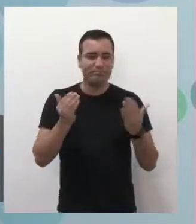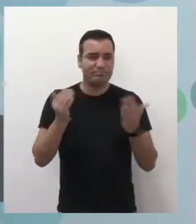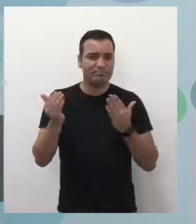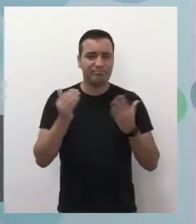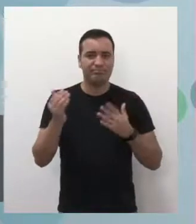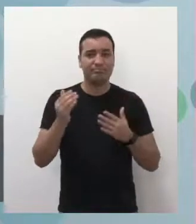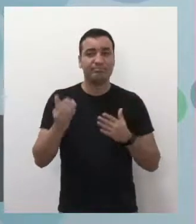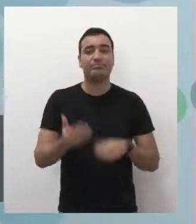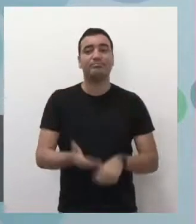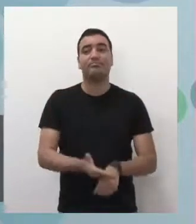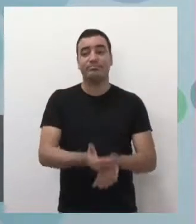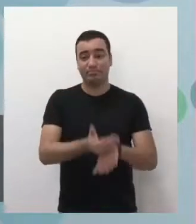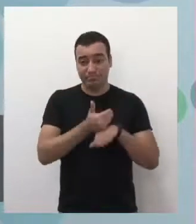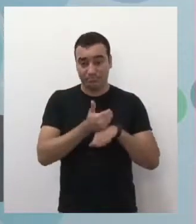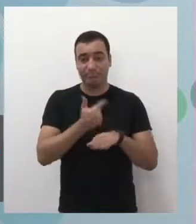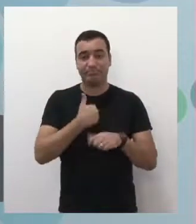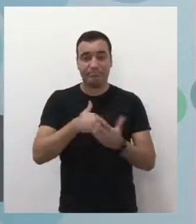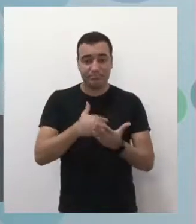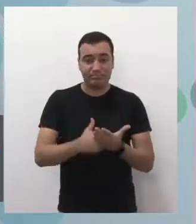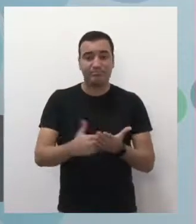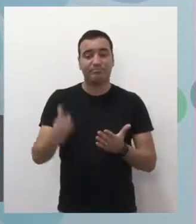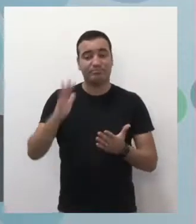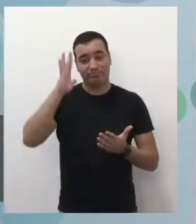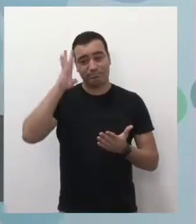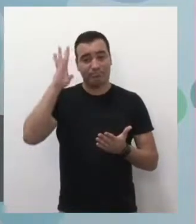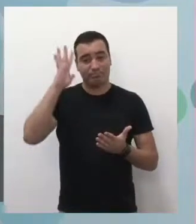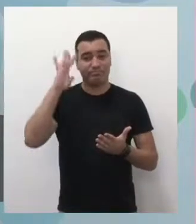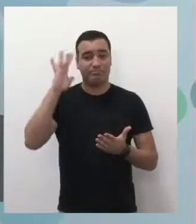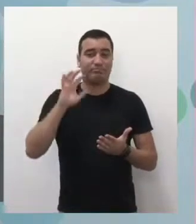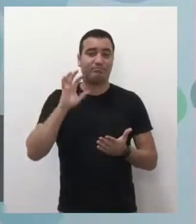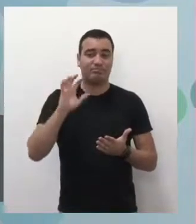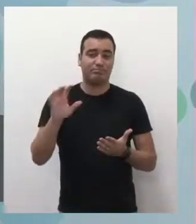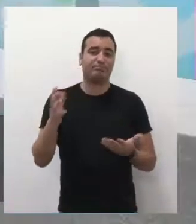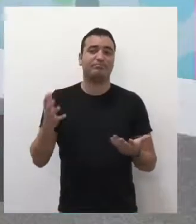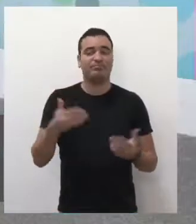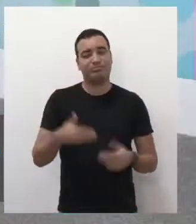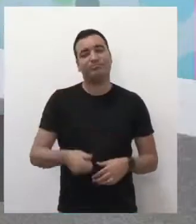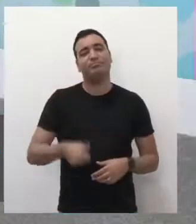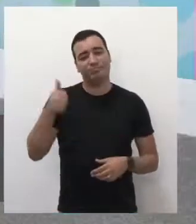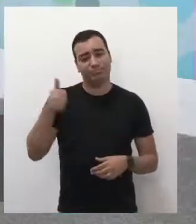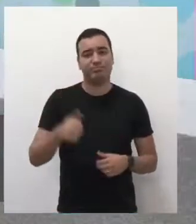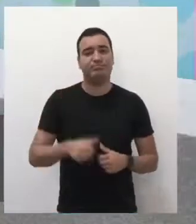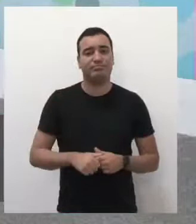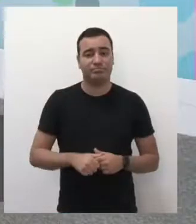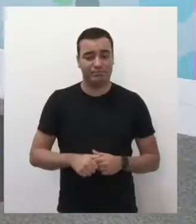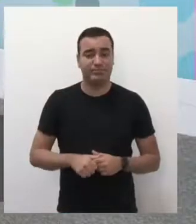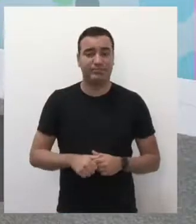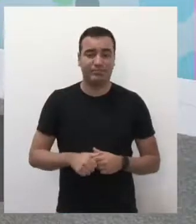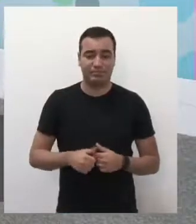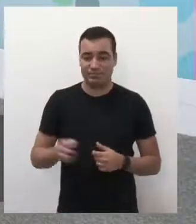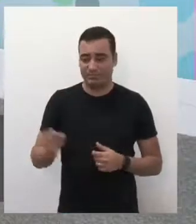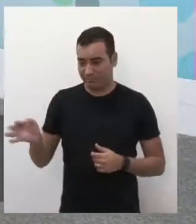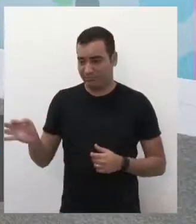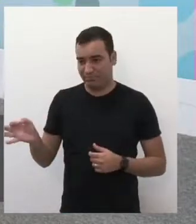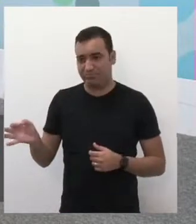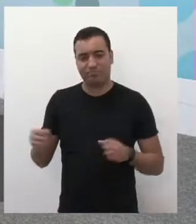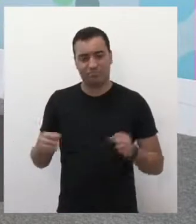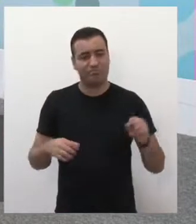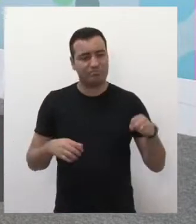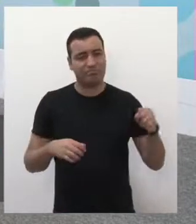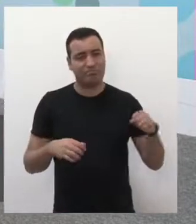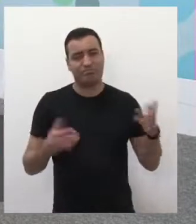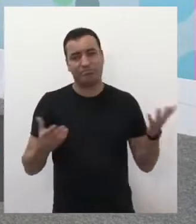quanto antes a gente começar a pensar nisso, melhor, né, Joel? Sim. Porque e a gente pode ajudar em casa